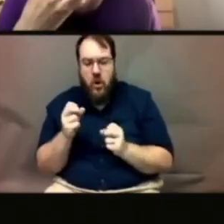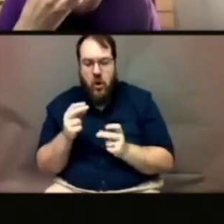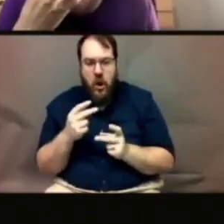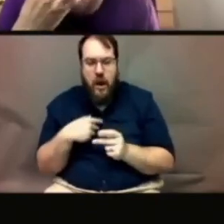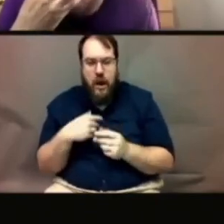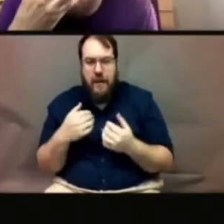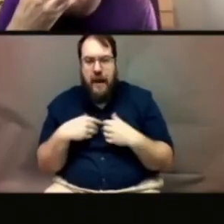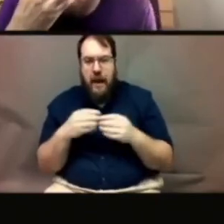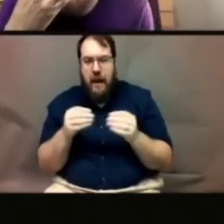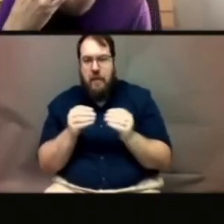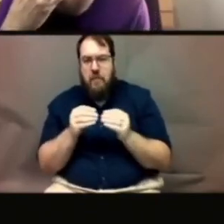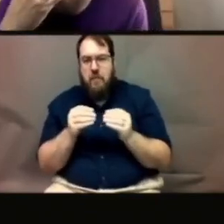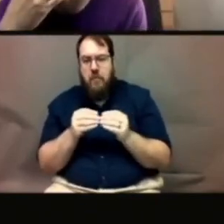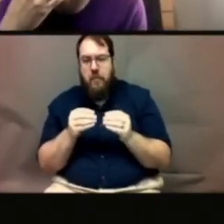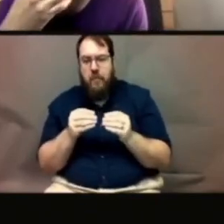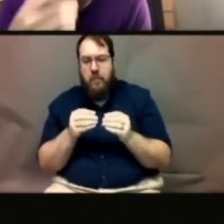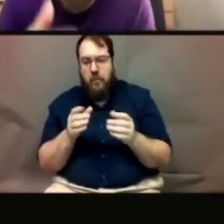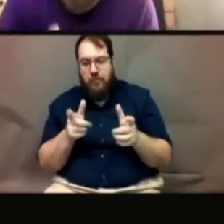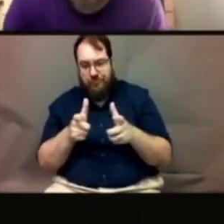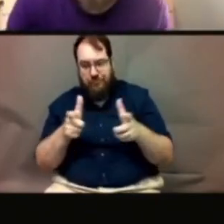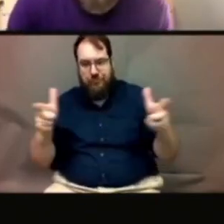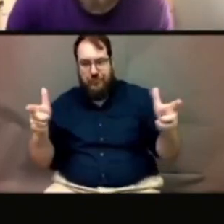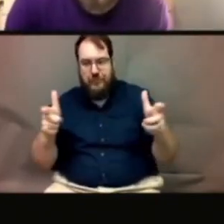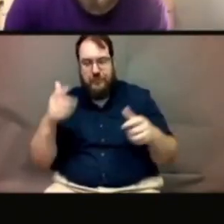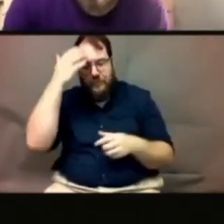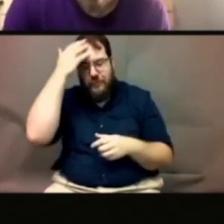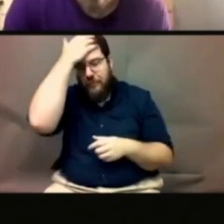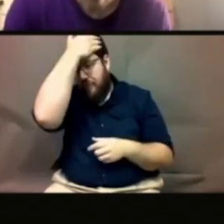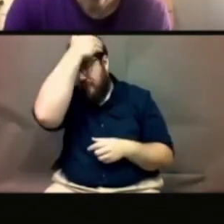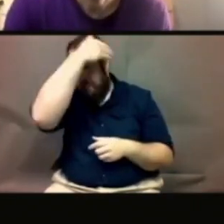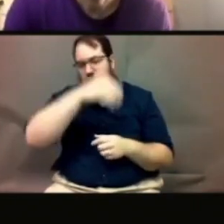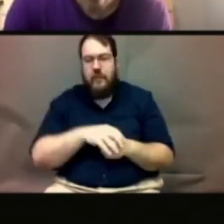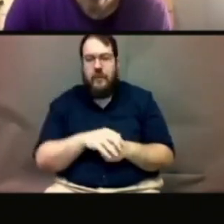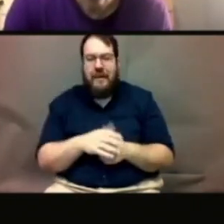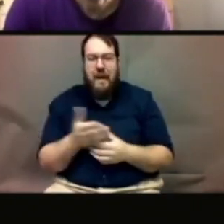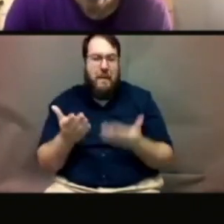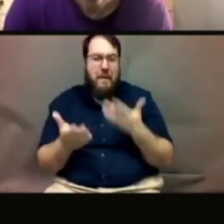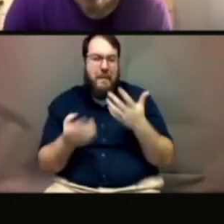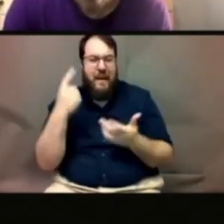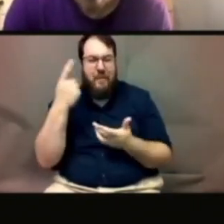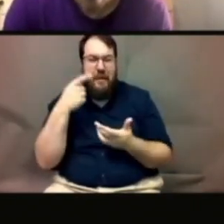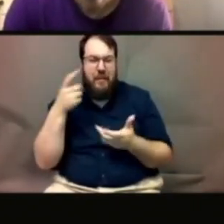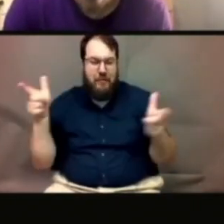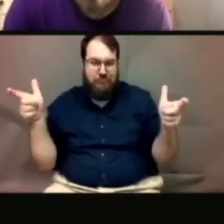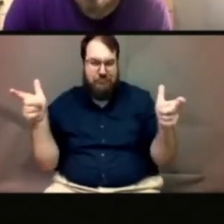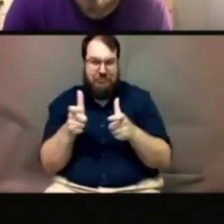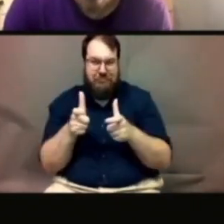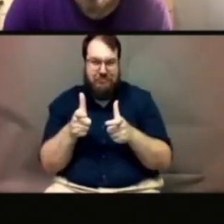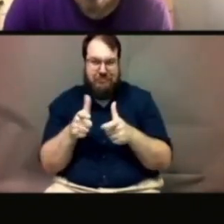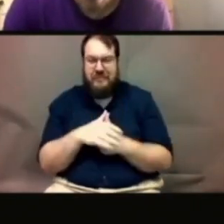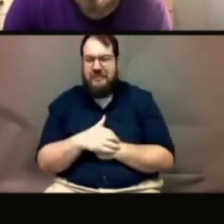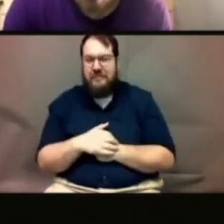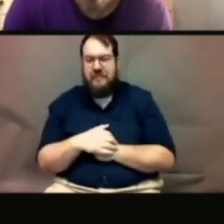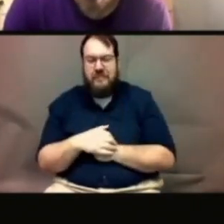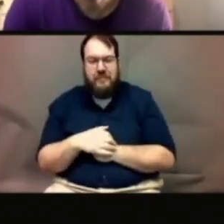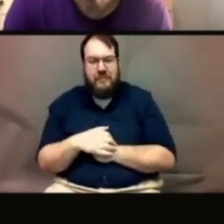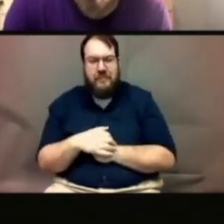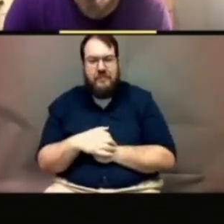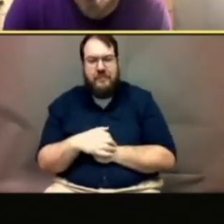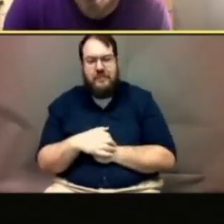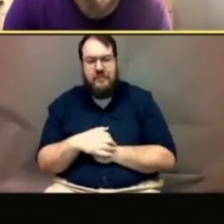Então, deixa eu também ter um pouquinho mais de espaço aqui para o meu Scratch. Provavelmente, eu vou precisar dar uma empilhada nos meus